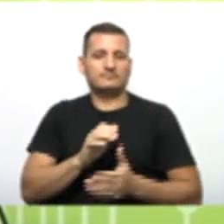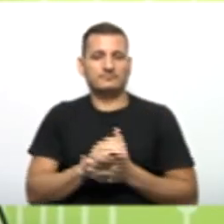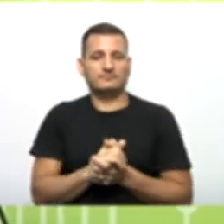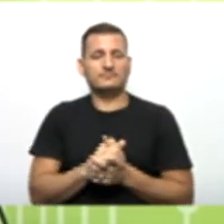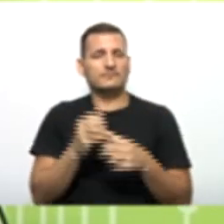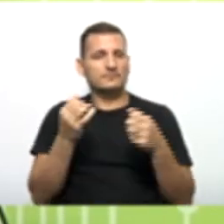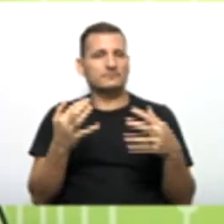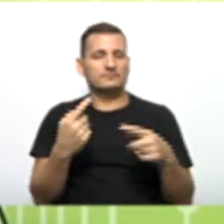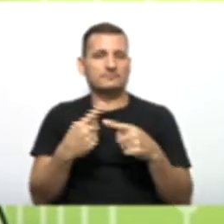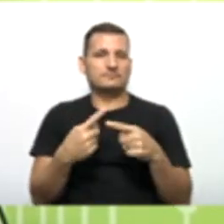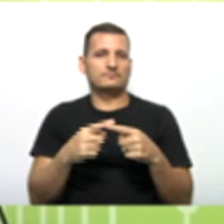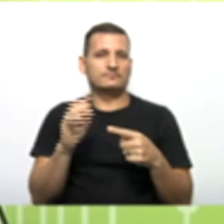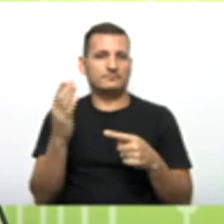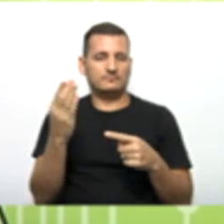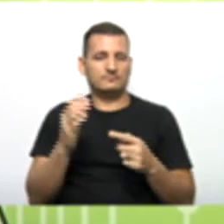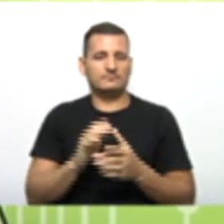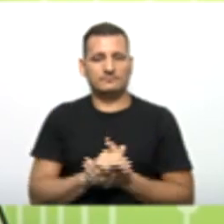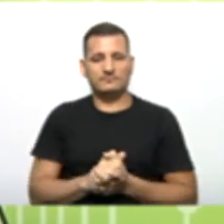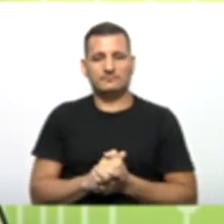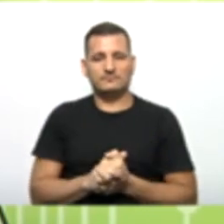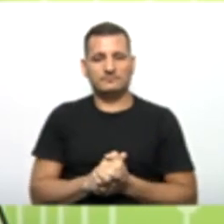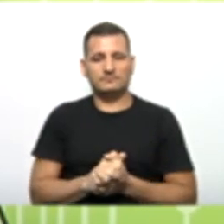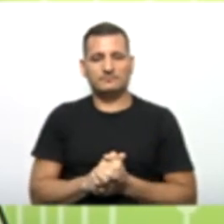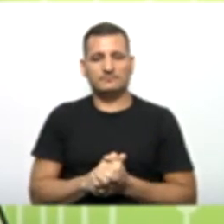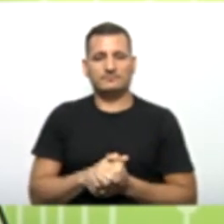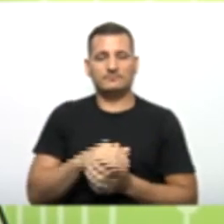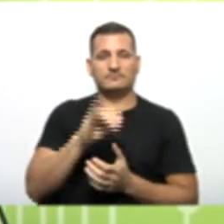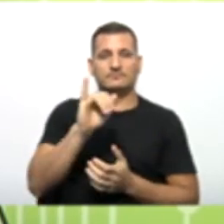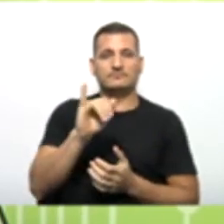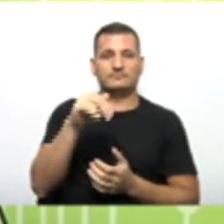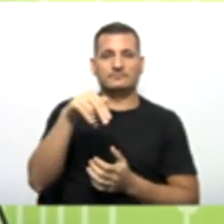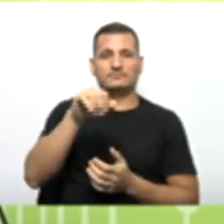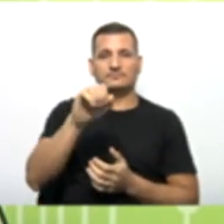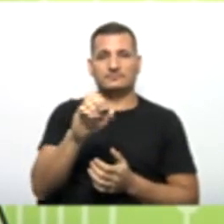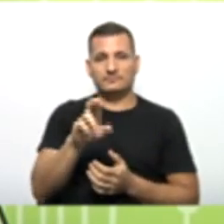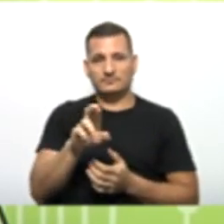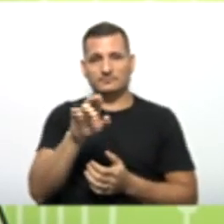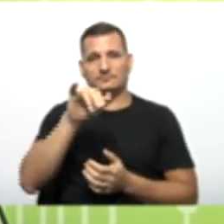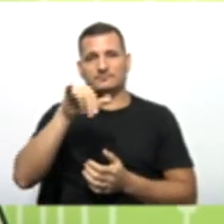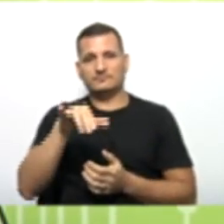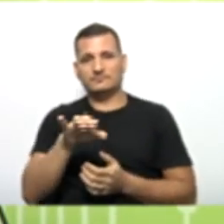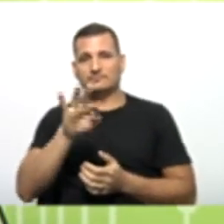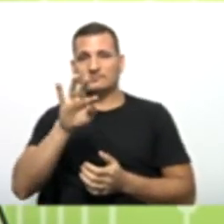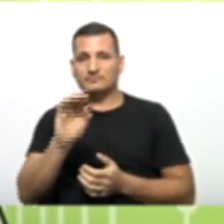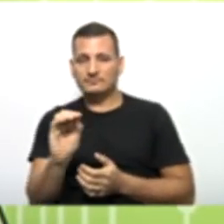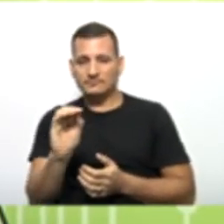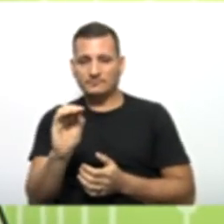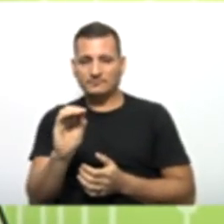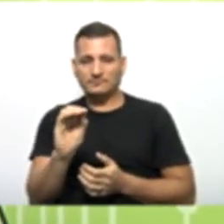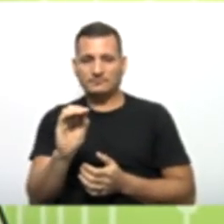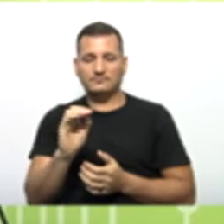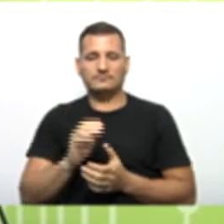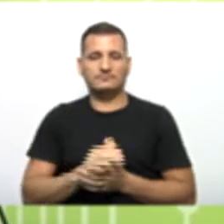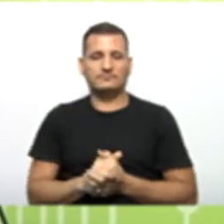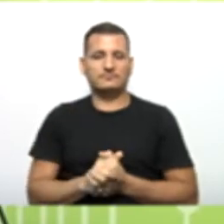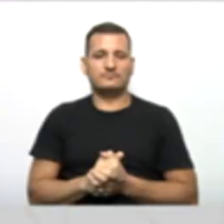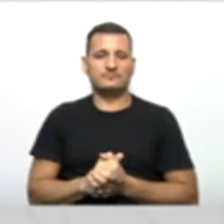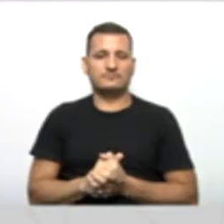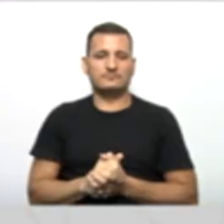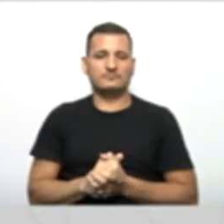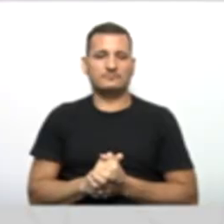falsa essa questão o comando inset into ó incerti em